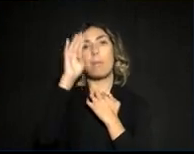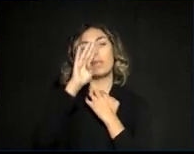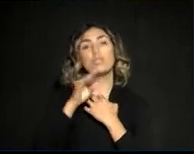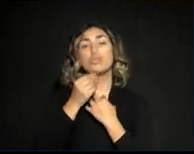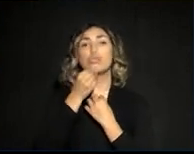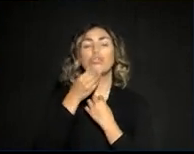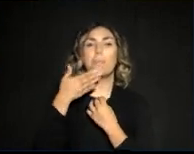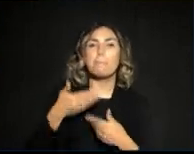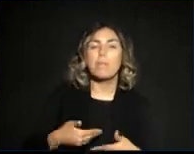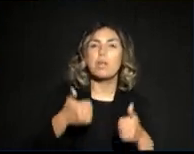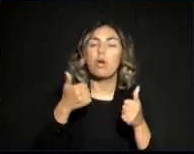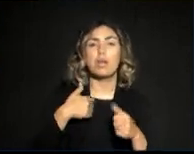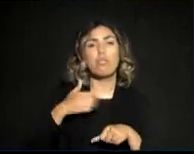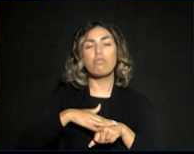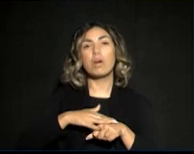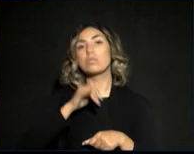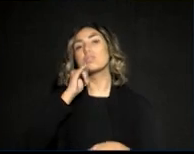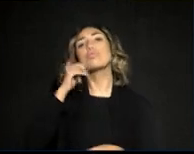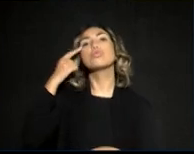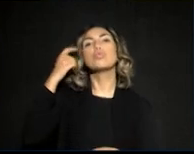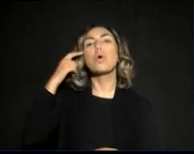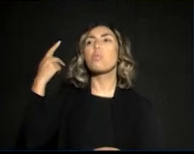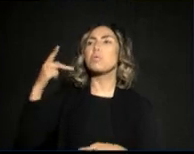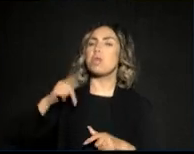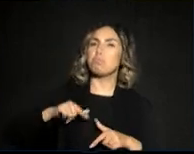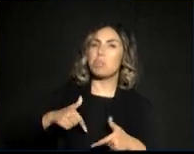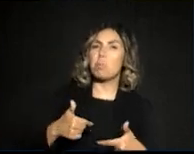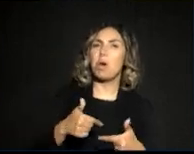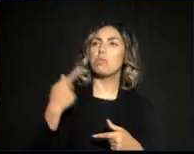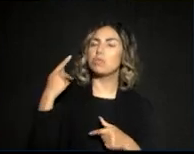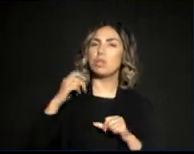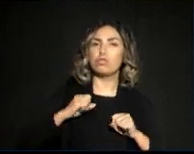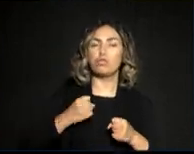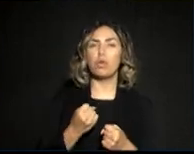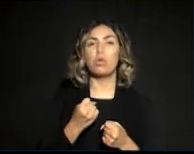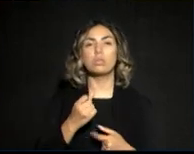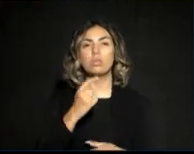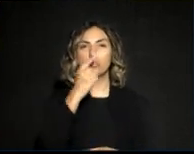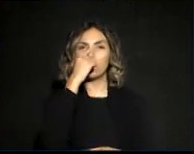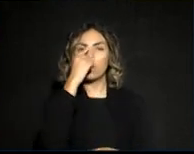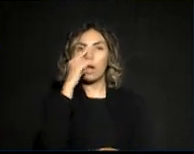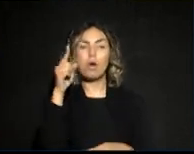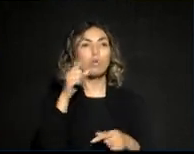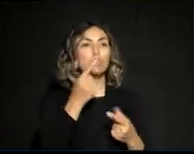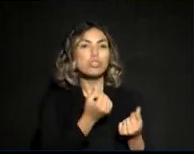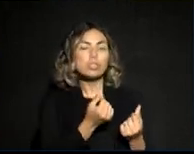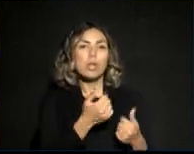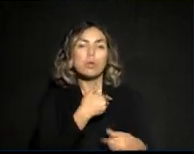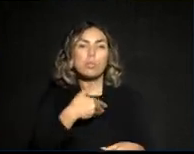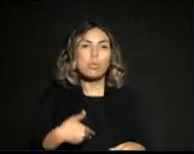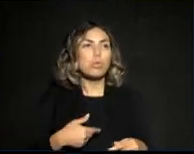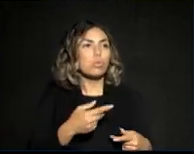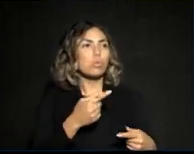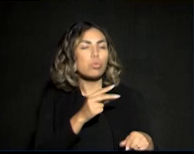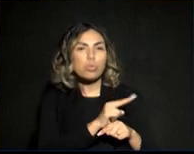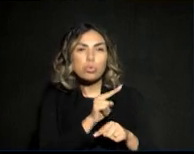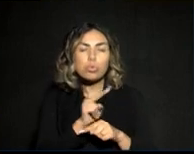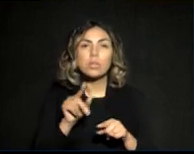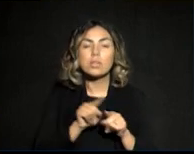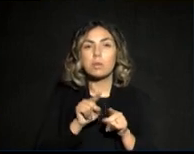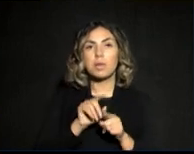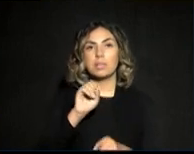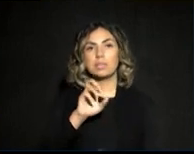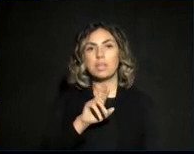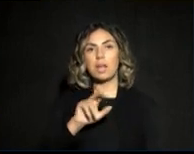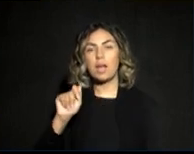melhor é o que eu faço né É do João eu tiro a força de trabalho a dedicação do Geraldo cuidado com dinheiro público do Serra a